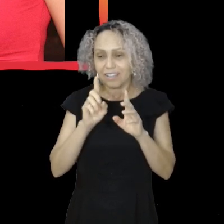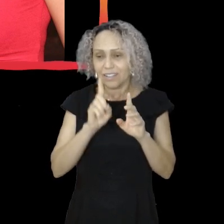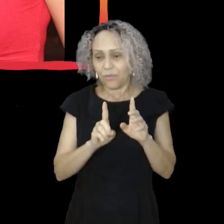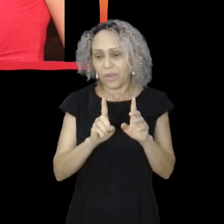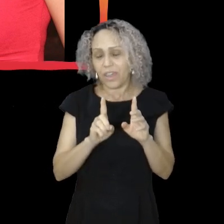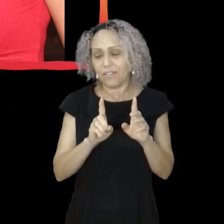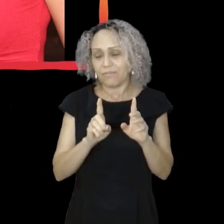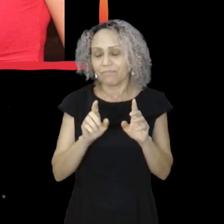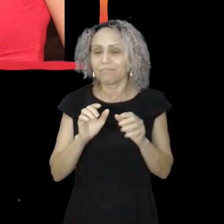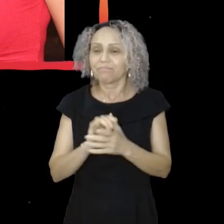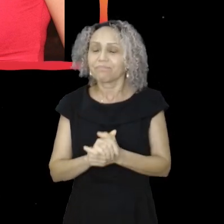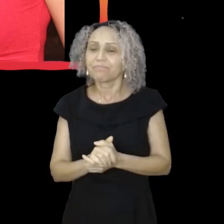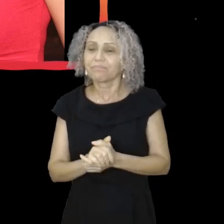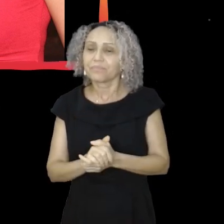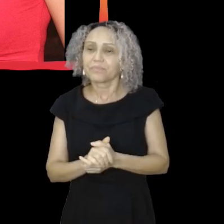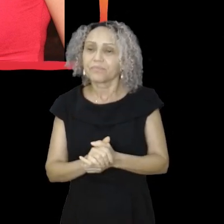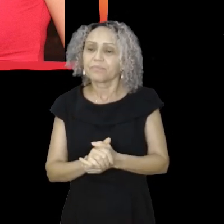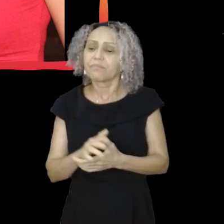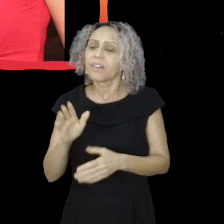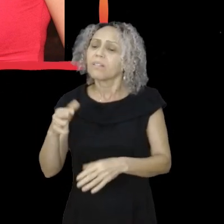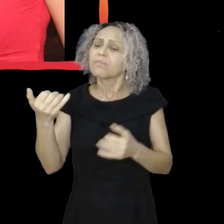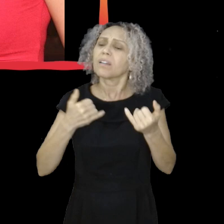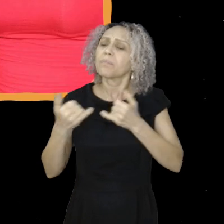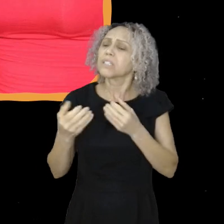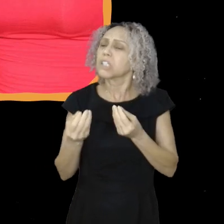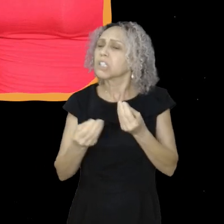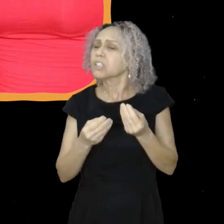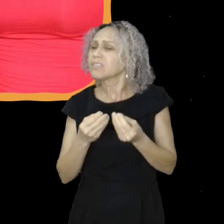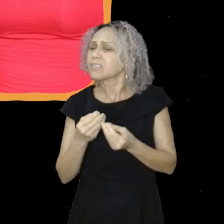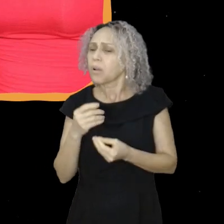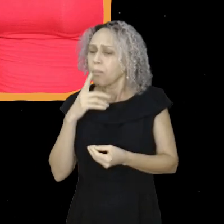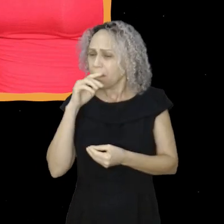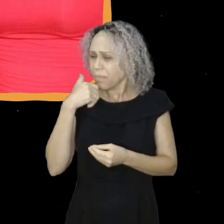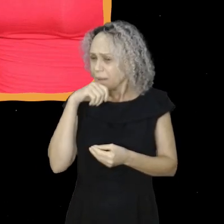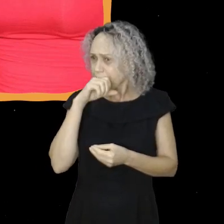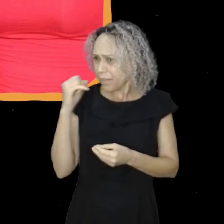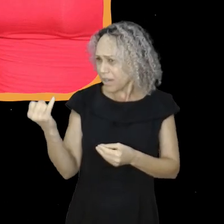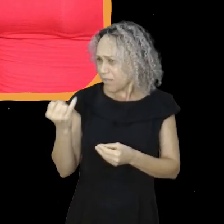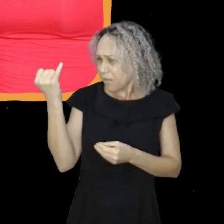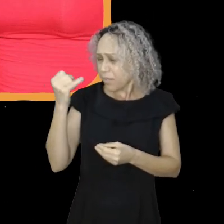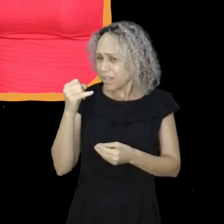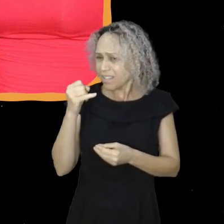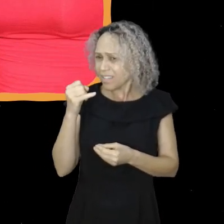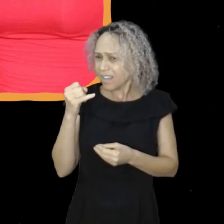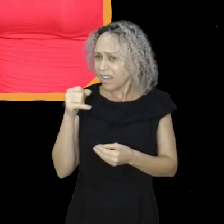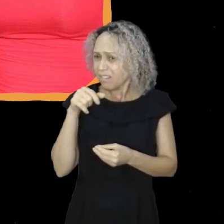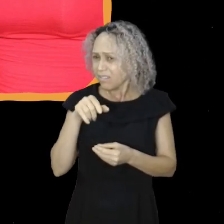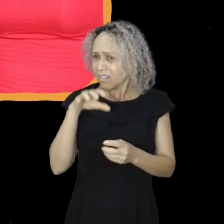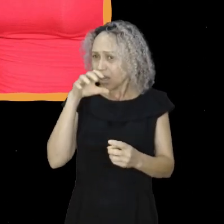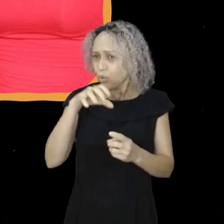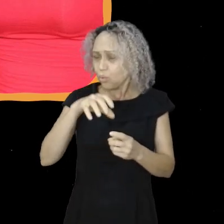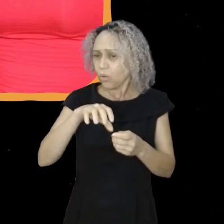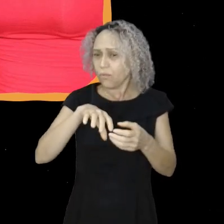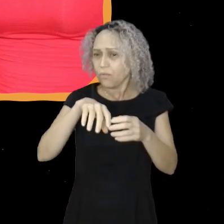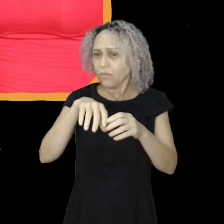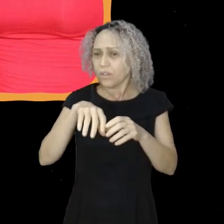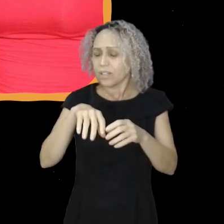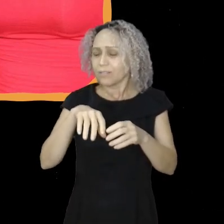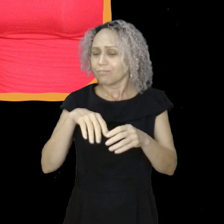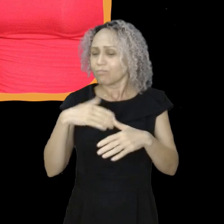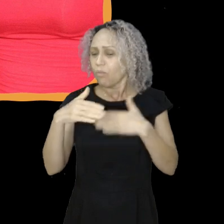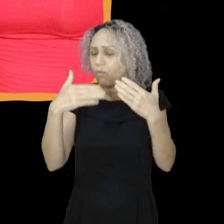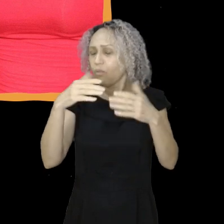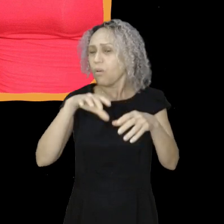formação política. É muito grande, né? Lembro, acho que um evento canônico da minha vida foi 2013, assim, né?